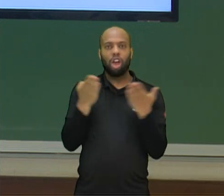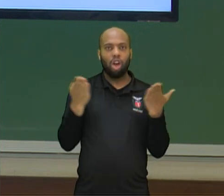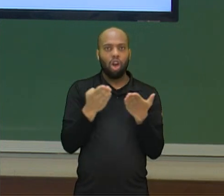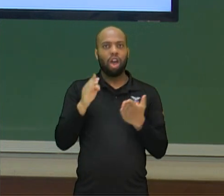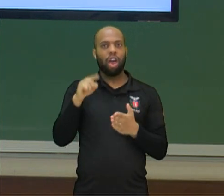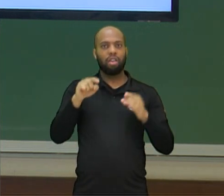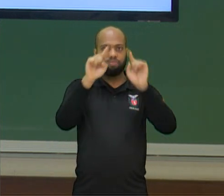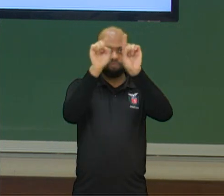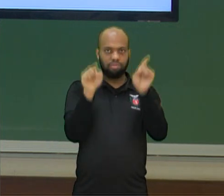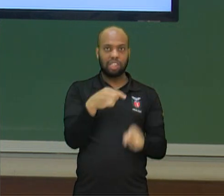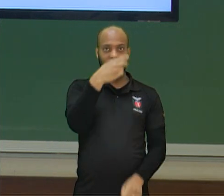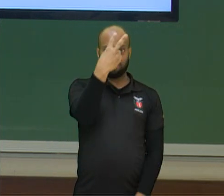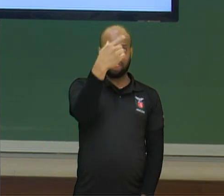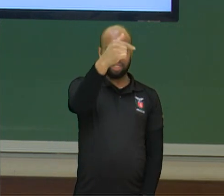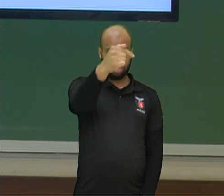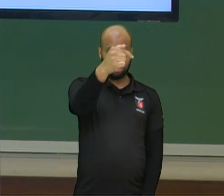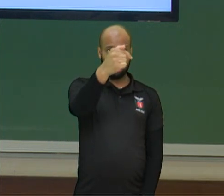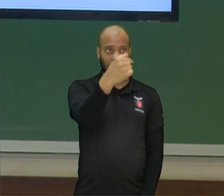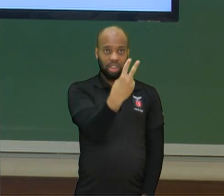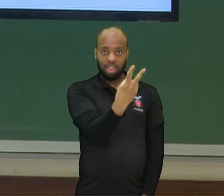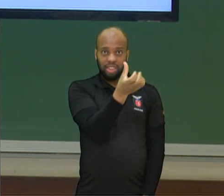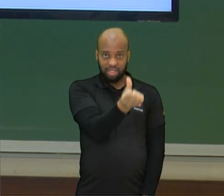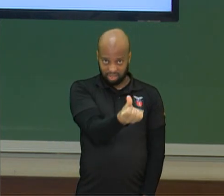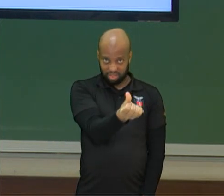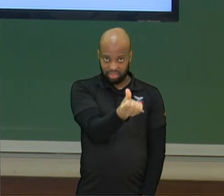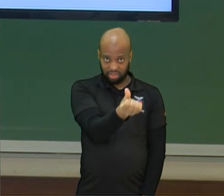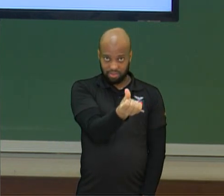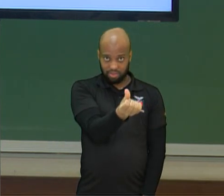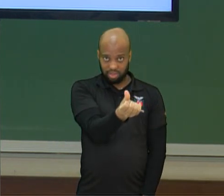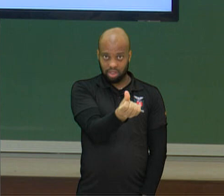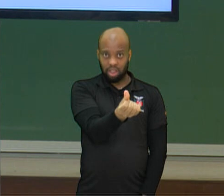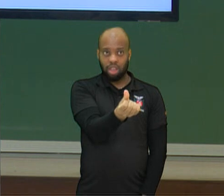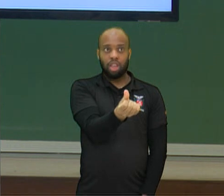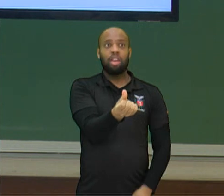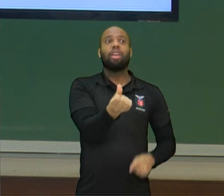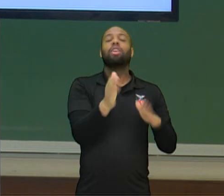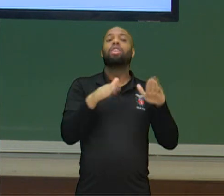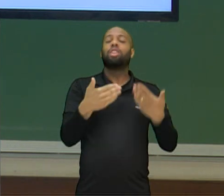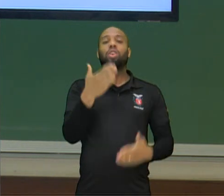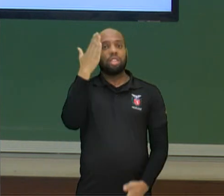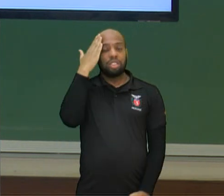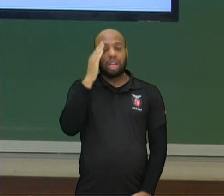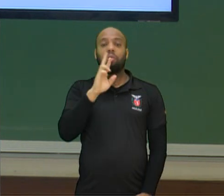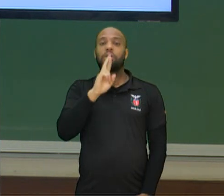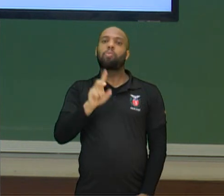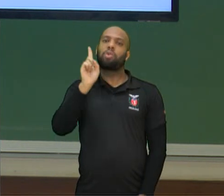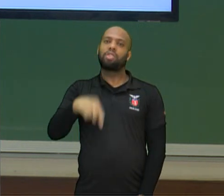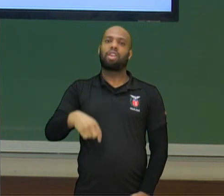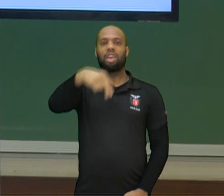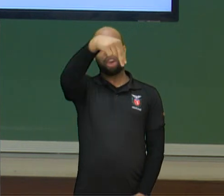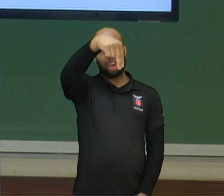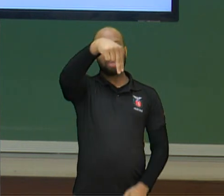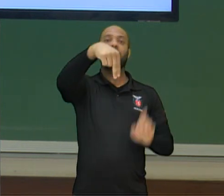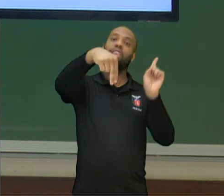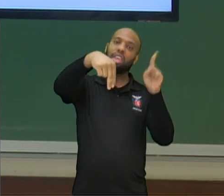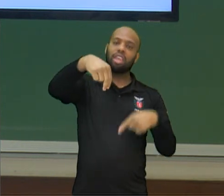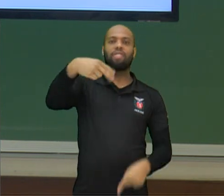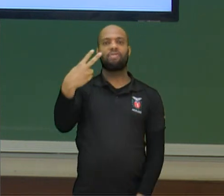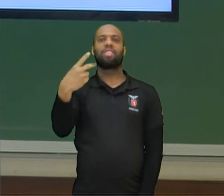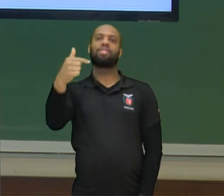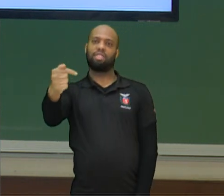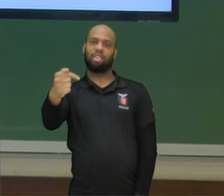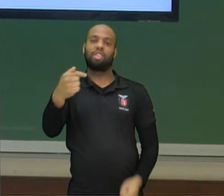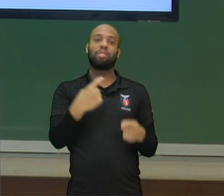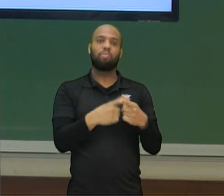binomial de 27 sobre 26. Então, sabemos que o nosso resultado será o próprio N, que